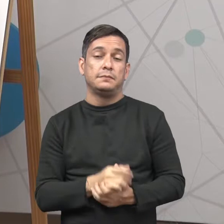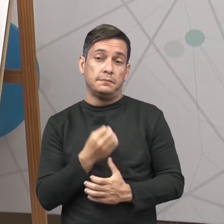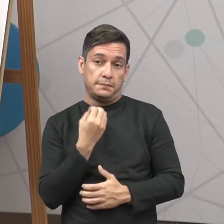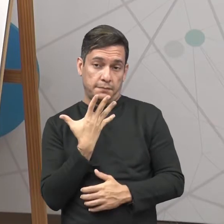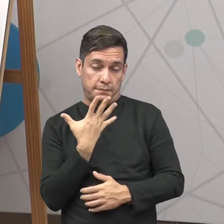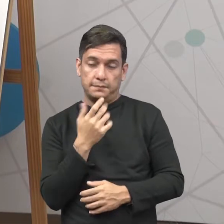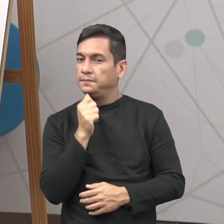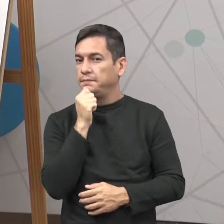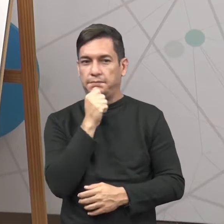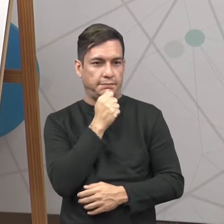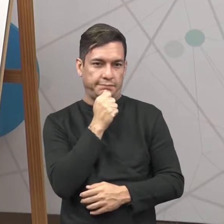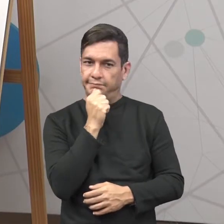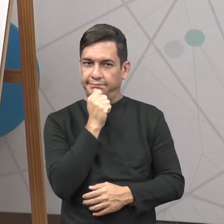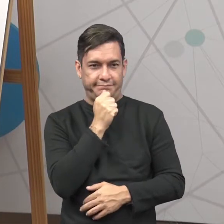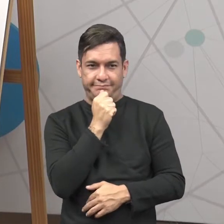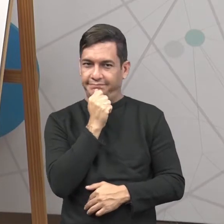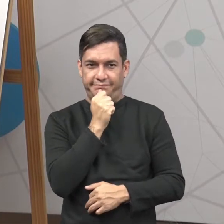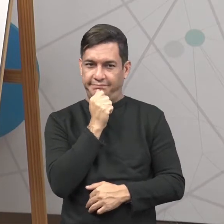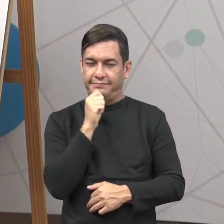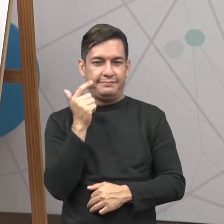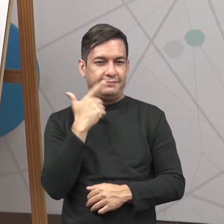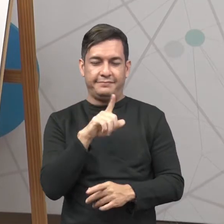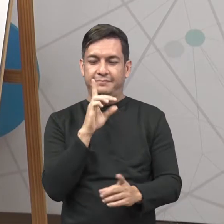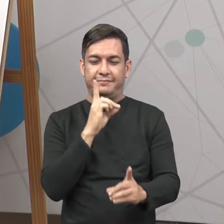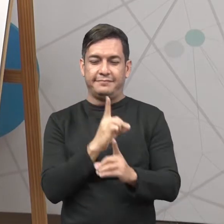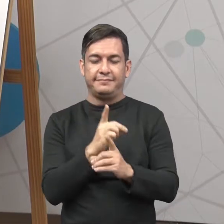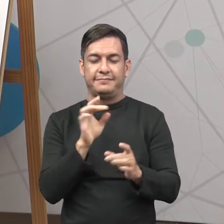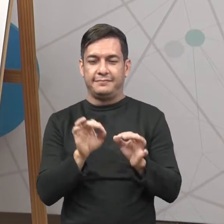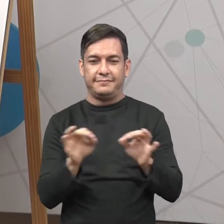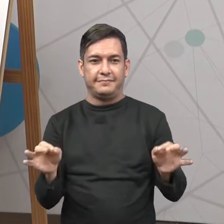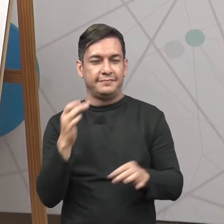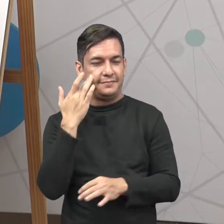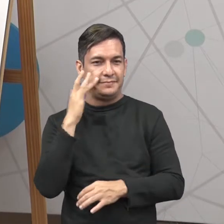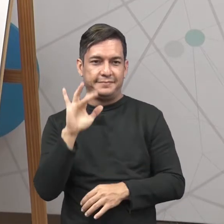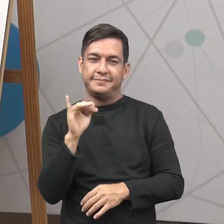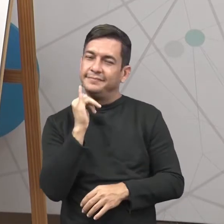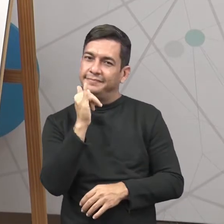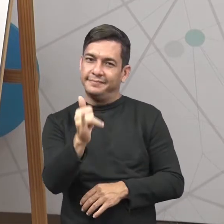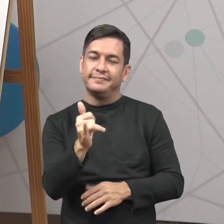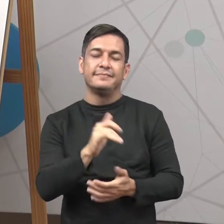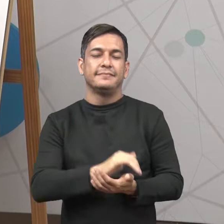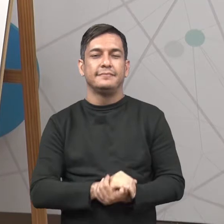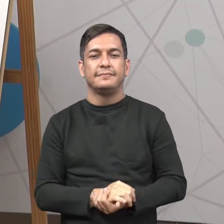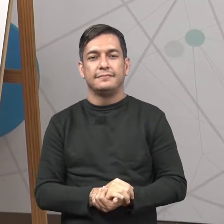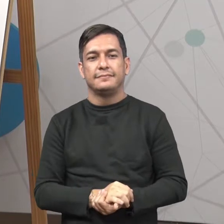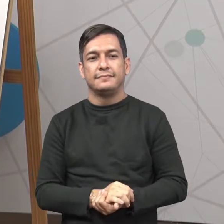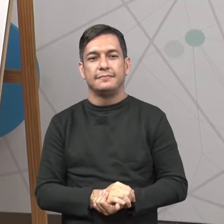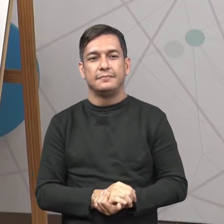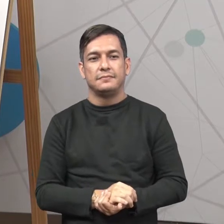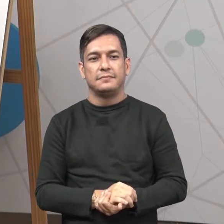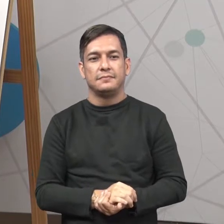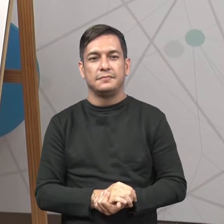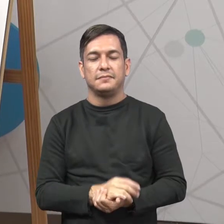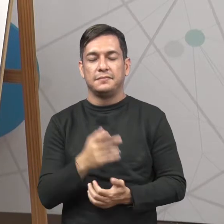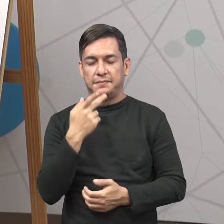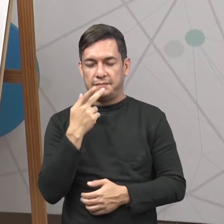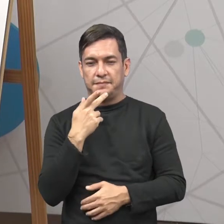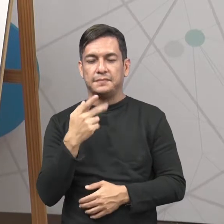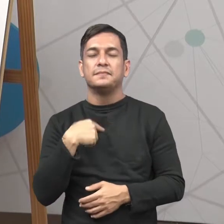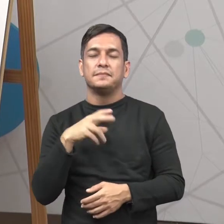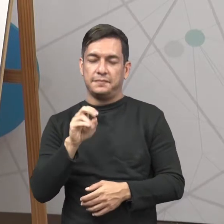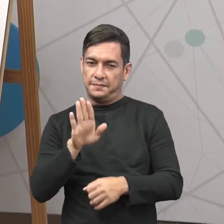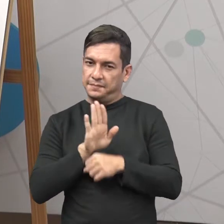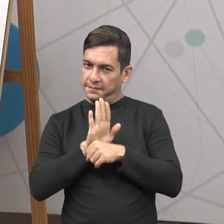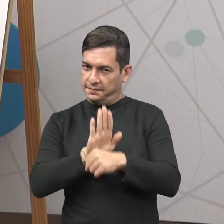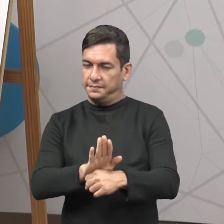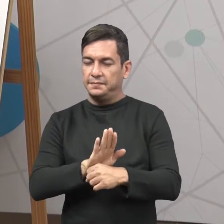Bom, ainda não consegui descobrir qual é a largura, não sei dizer para o senhor, papai. E ele falou: Eu vou te